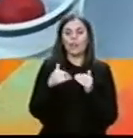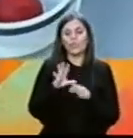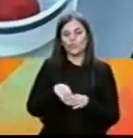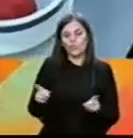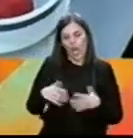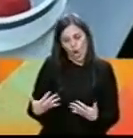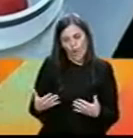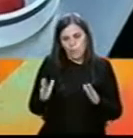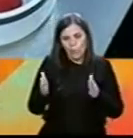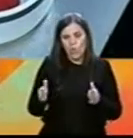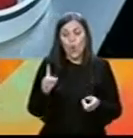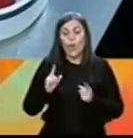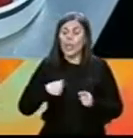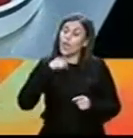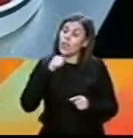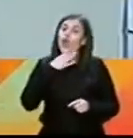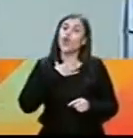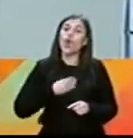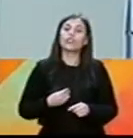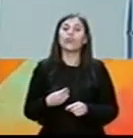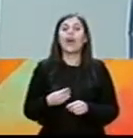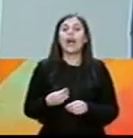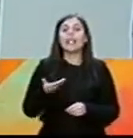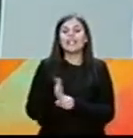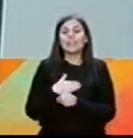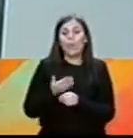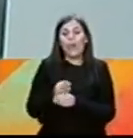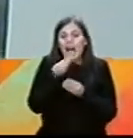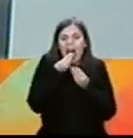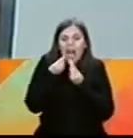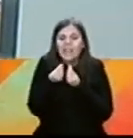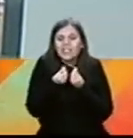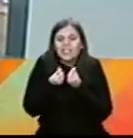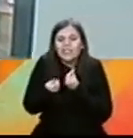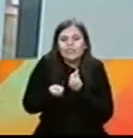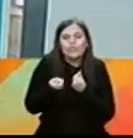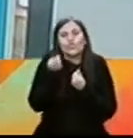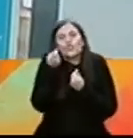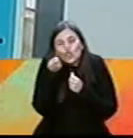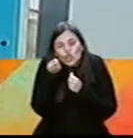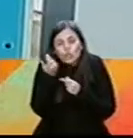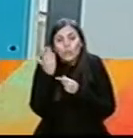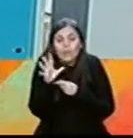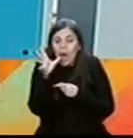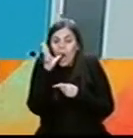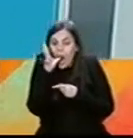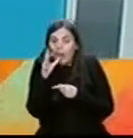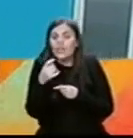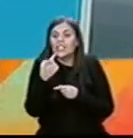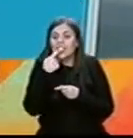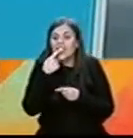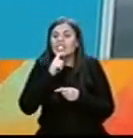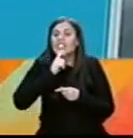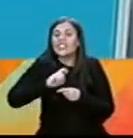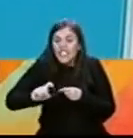aqui, sim, que é, eu gosto da cebola crocante. E pode-se colocar a cebola num bocadinho de água com gelo, portanto,